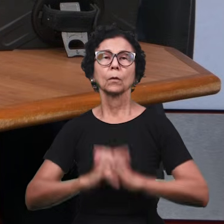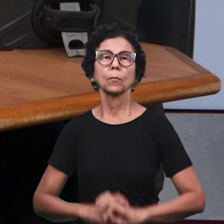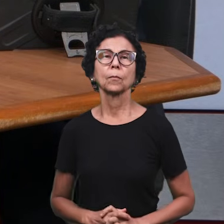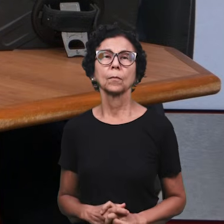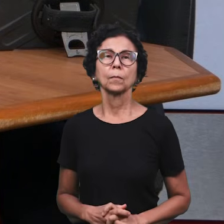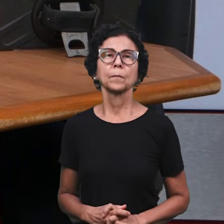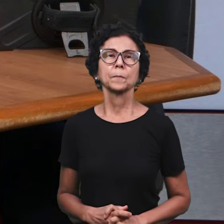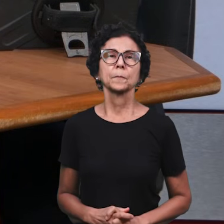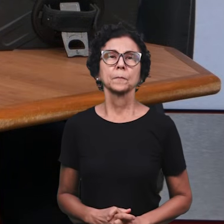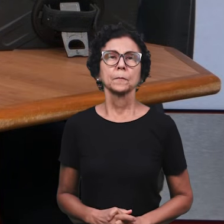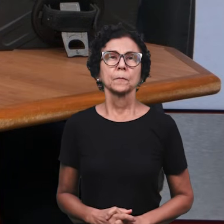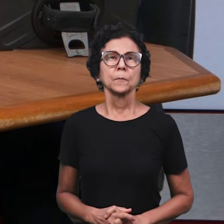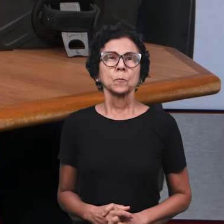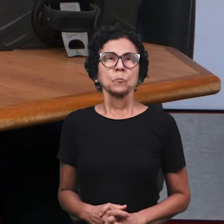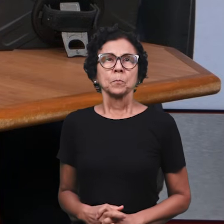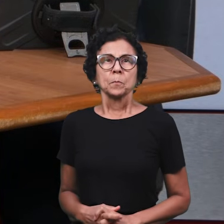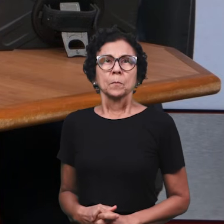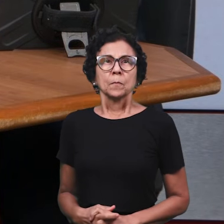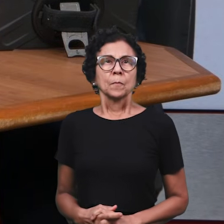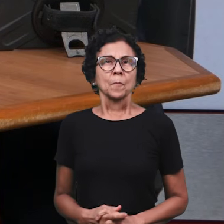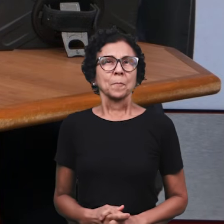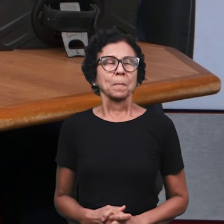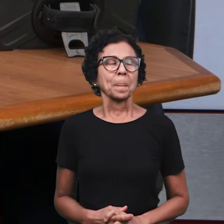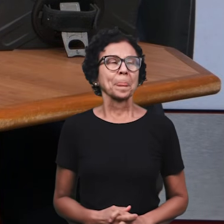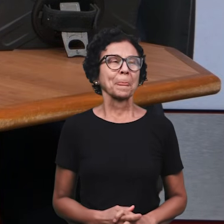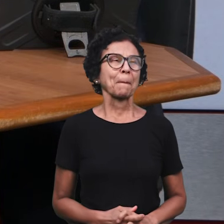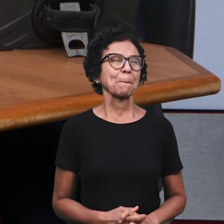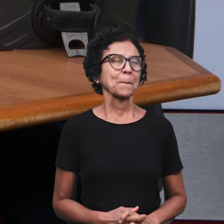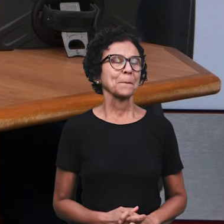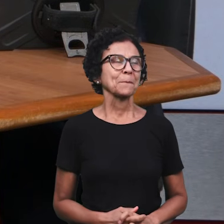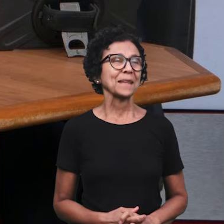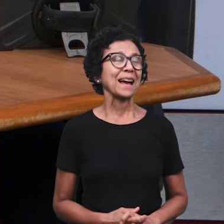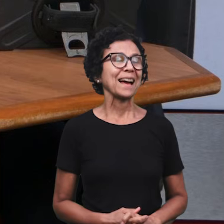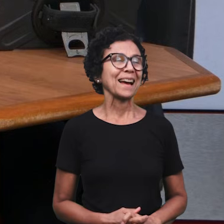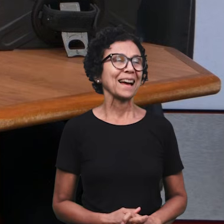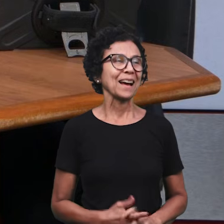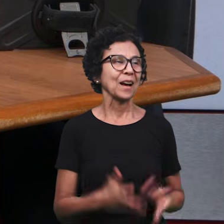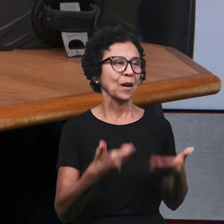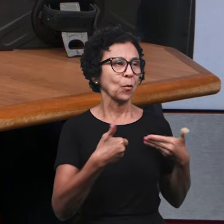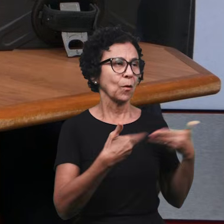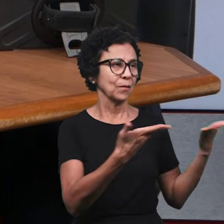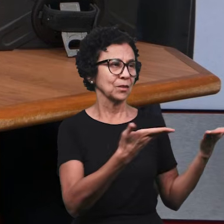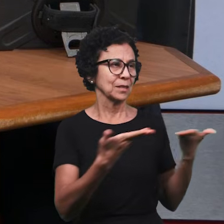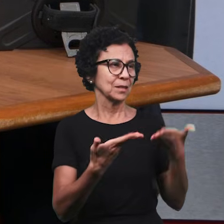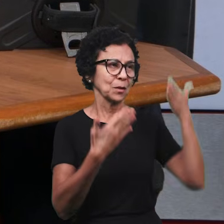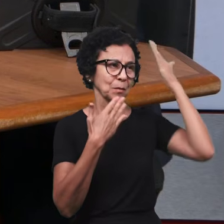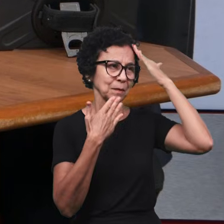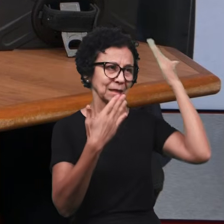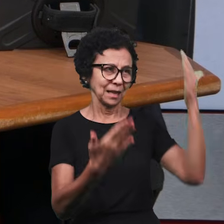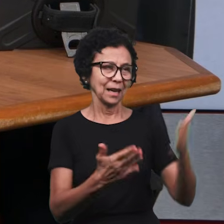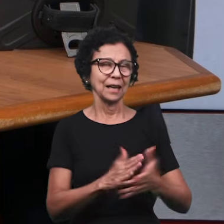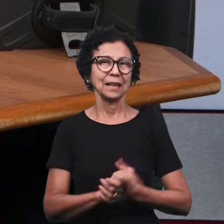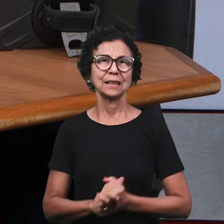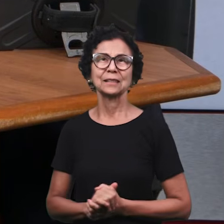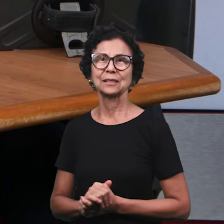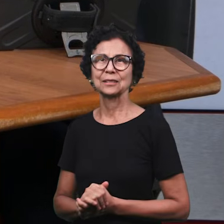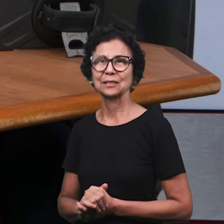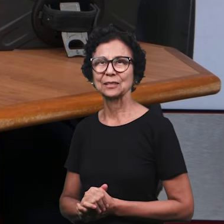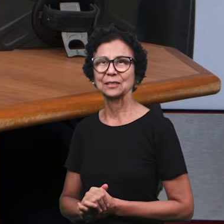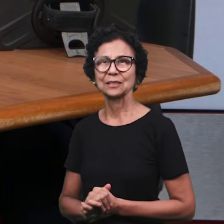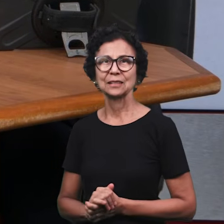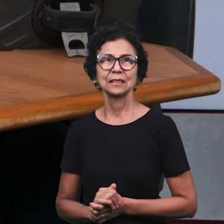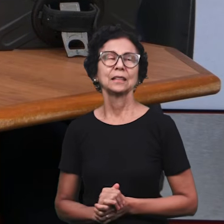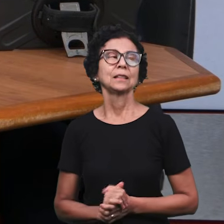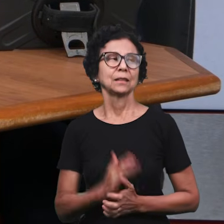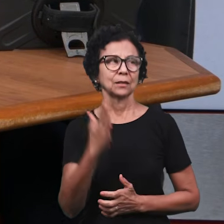agradecer por aceitar o convite. Eu sei que a agenda é sempre corrida, né? De médico para médico falando aqui, a agenda é